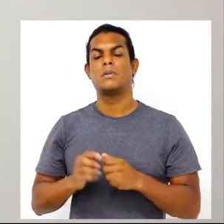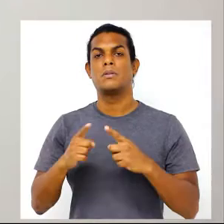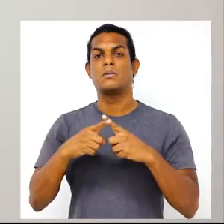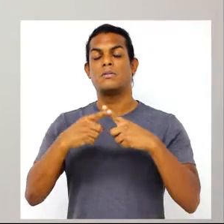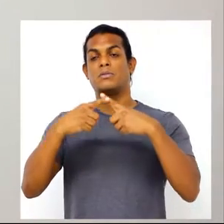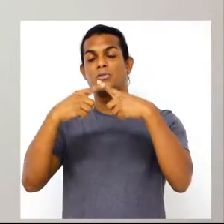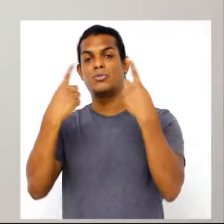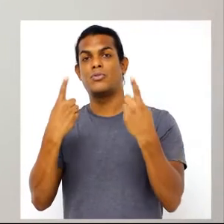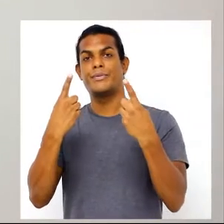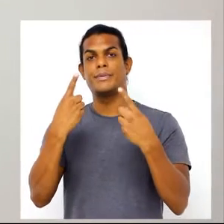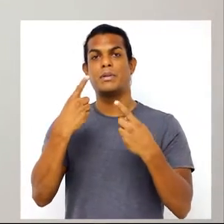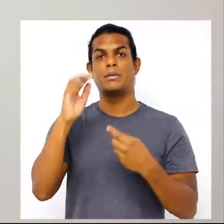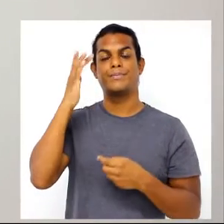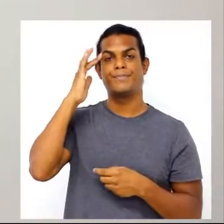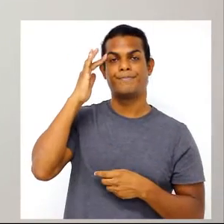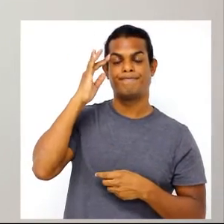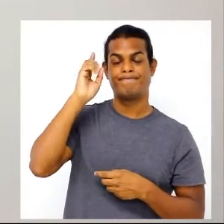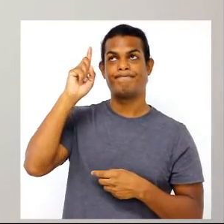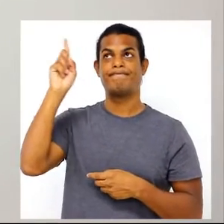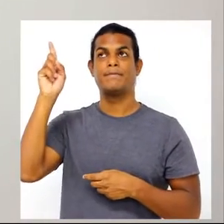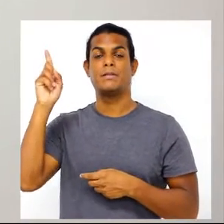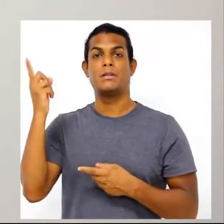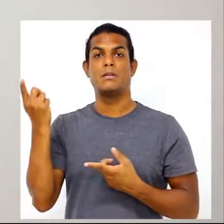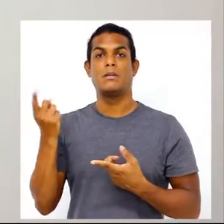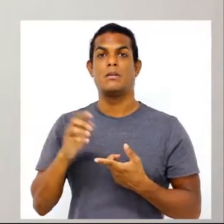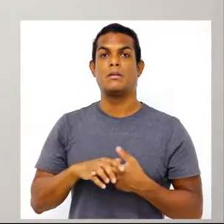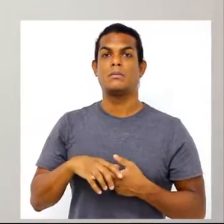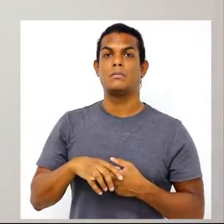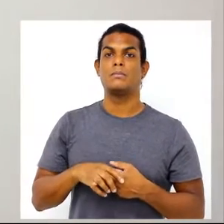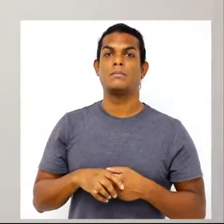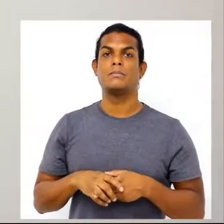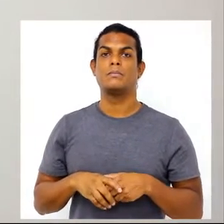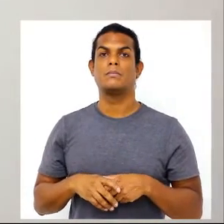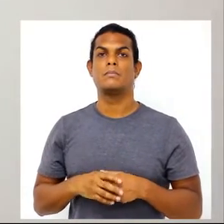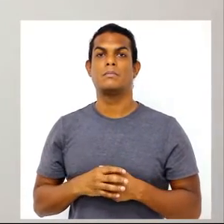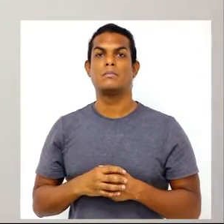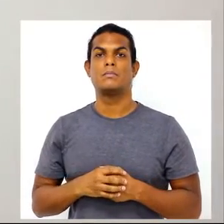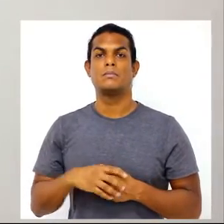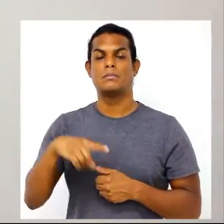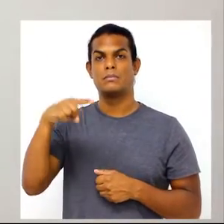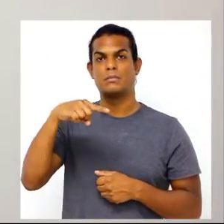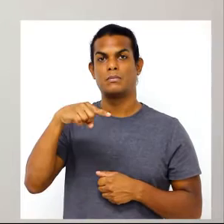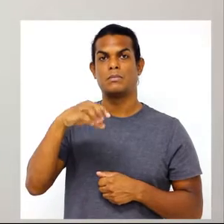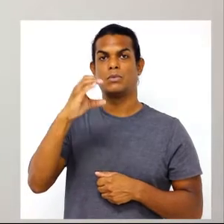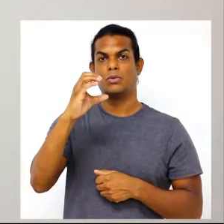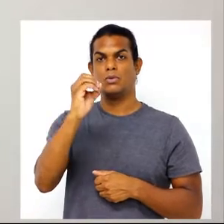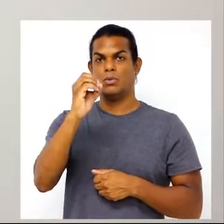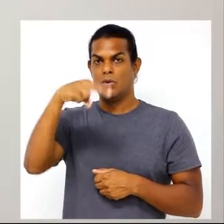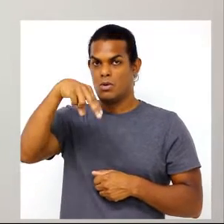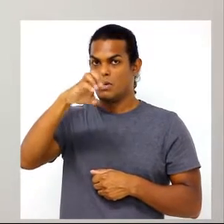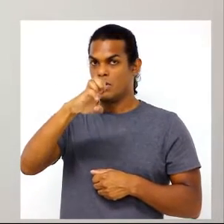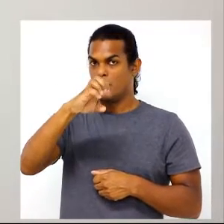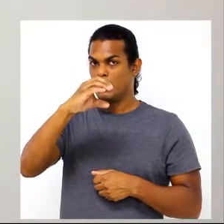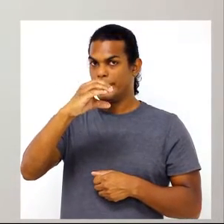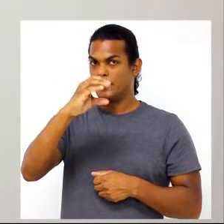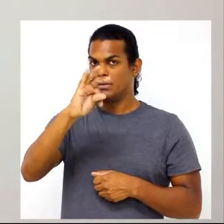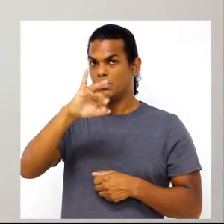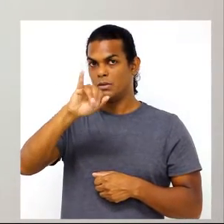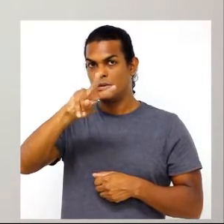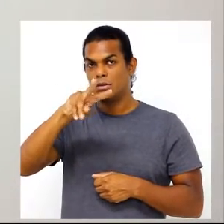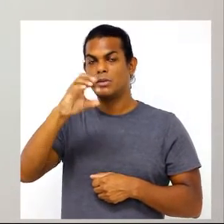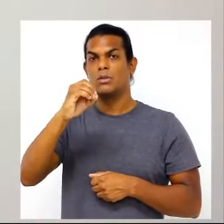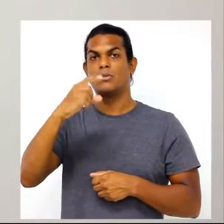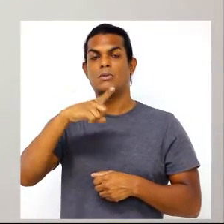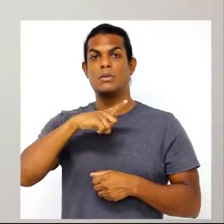oposição de ideias, certo? Ou de adição. Então, esses conectivos, eles servem para isso, ou para finalidade